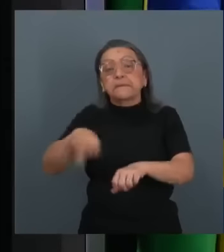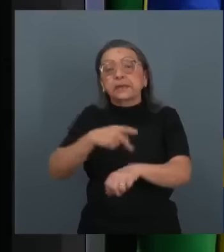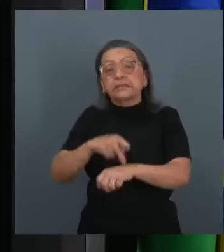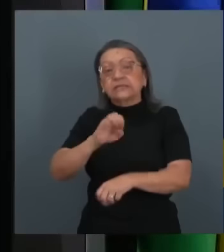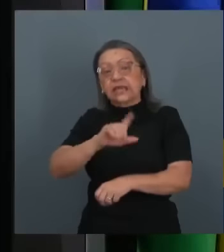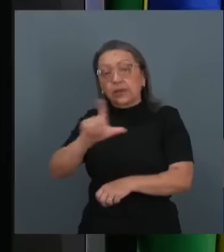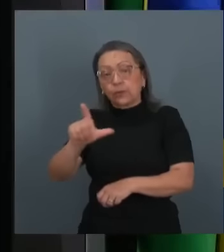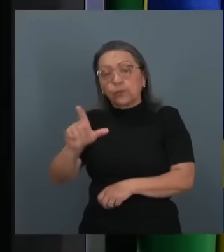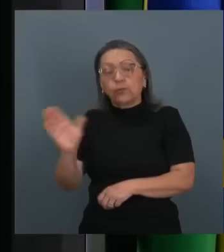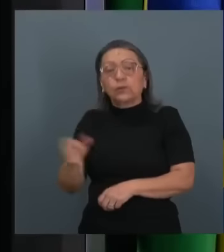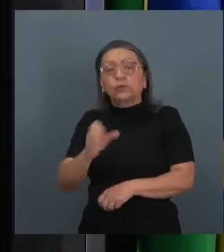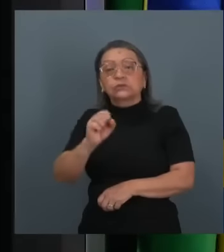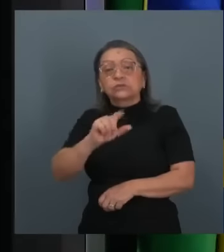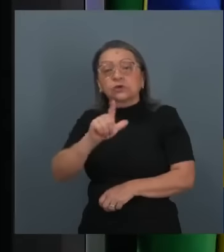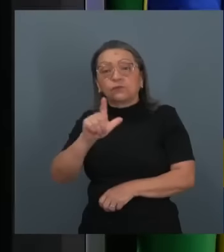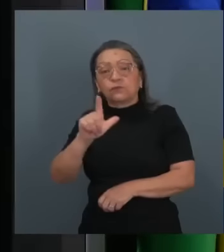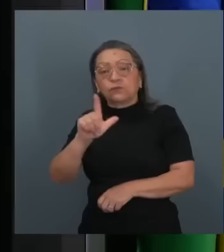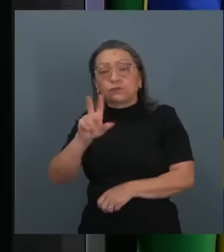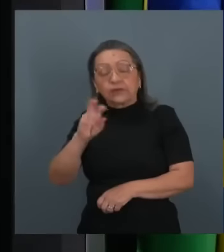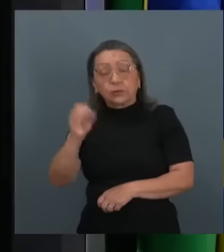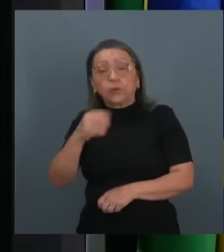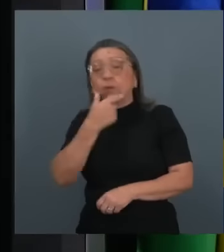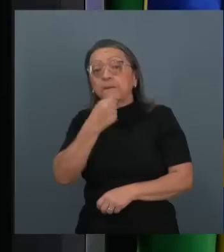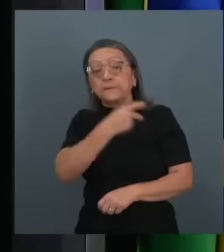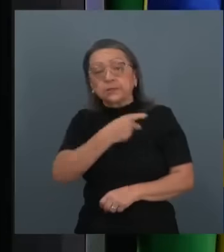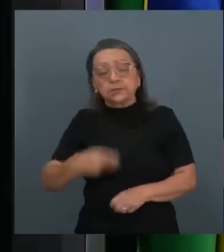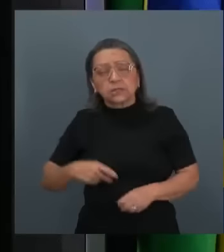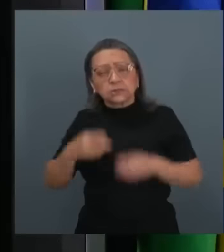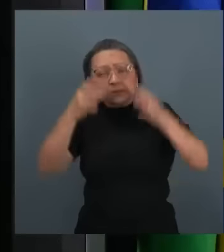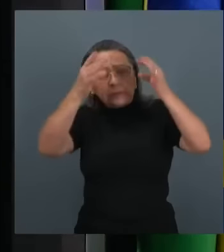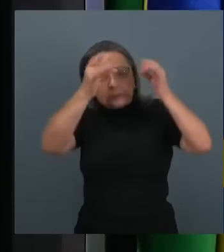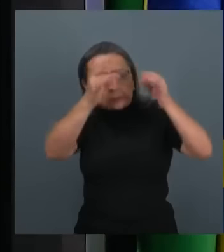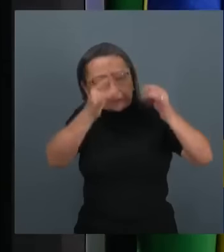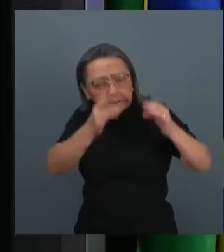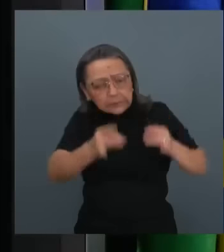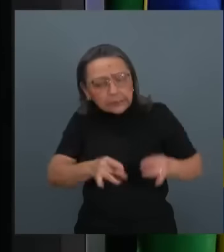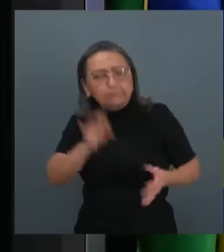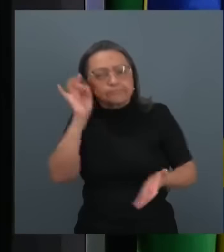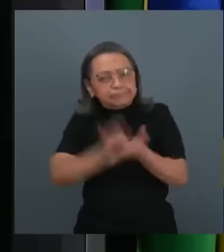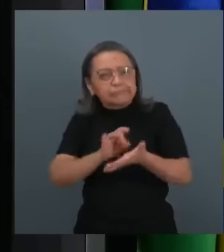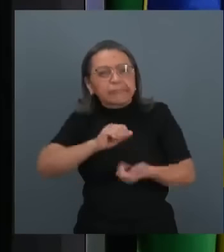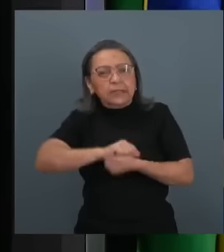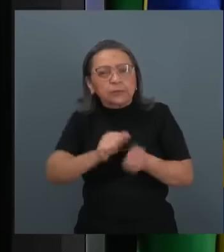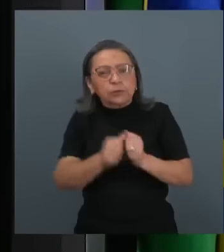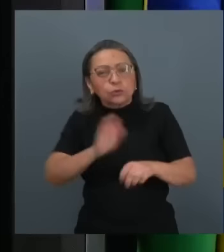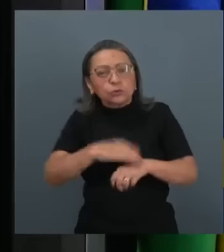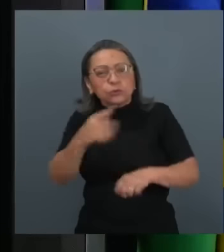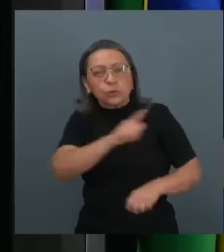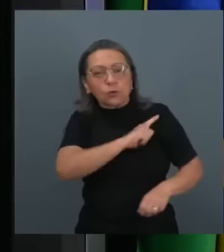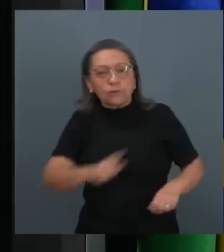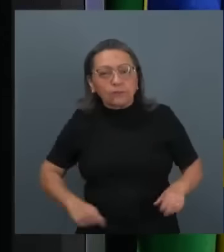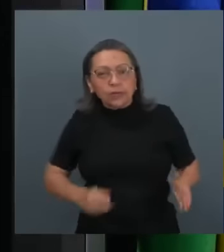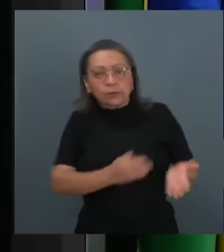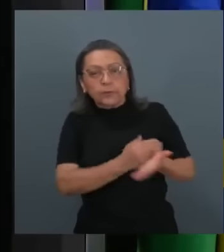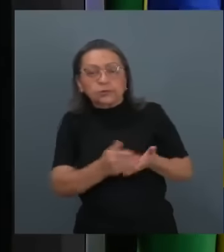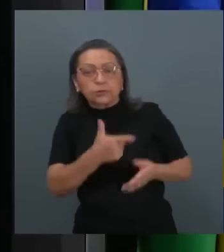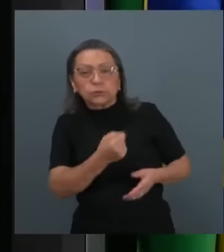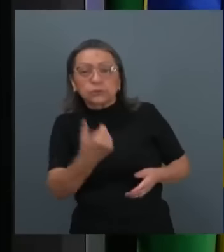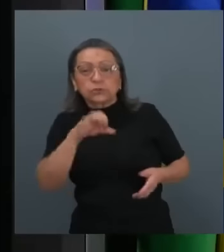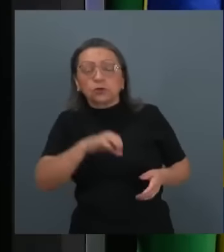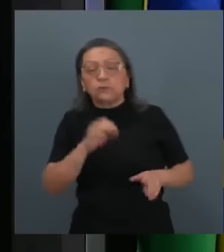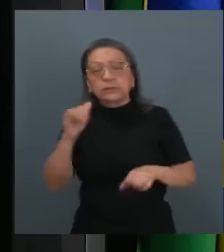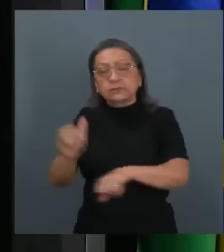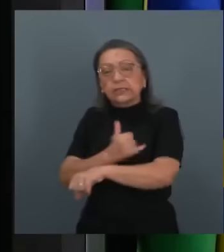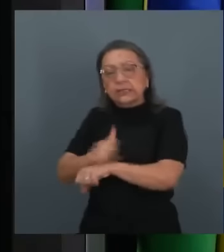presidente Bukele aprofundou em seu governo, a partir de 19, uma estratégia semelhante à